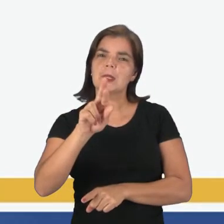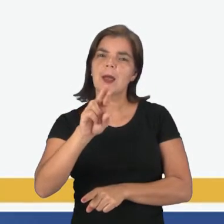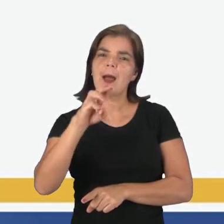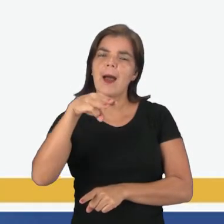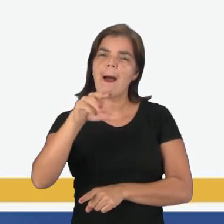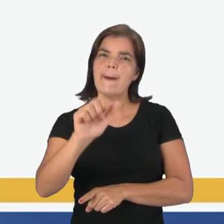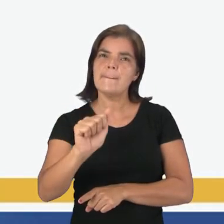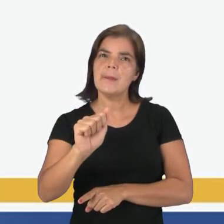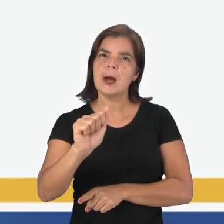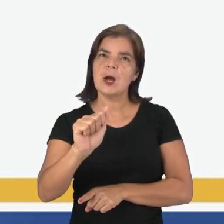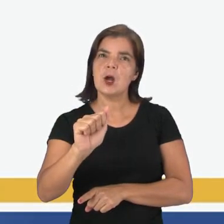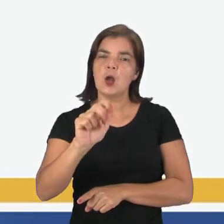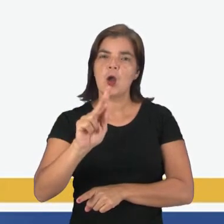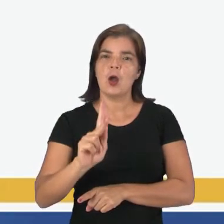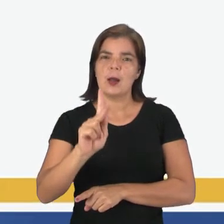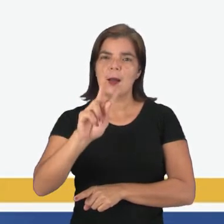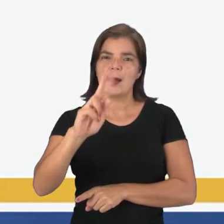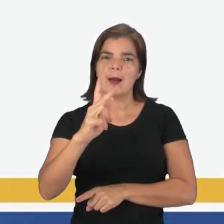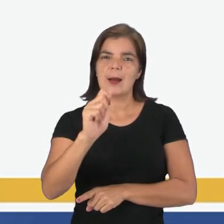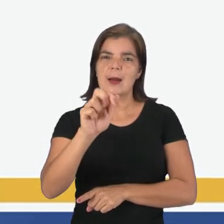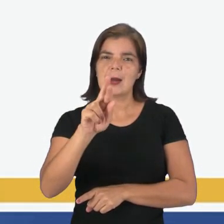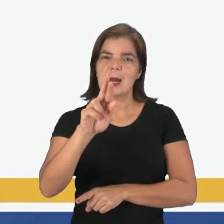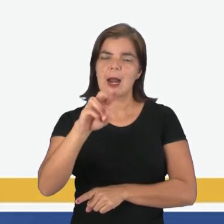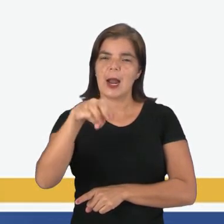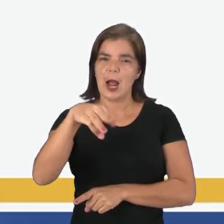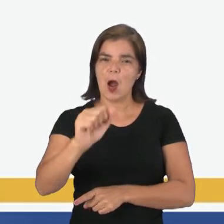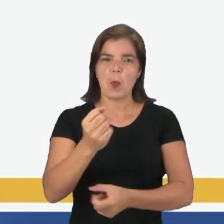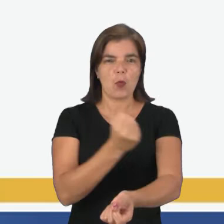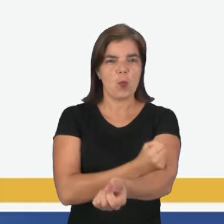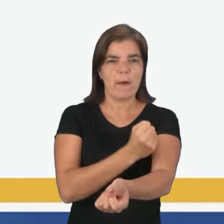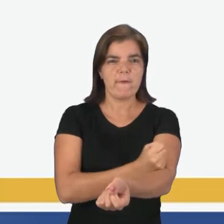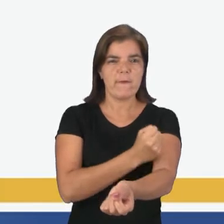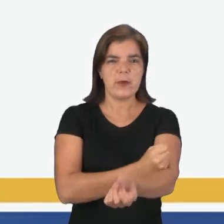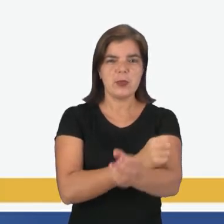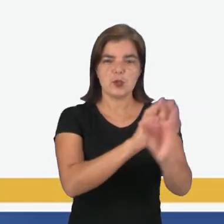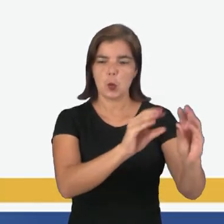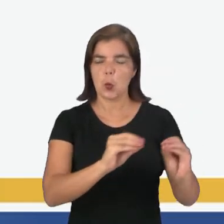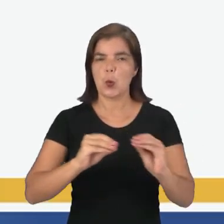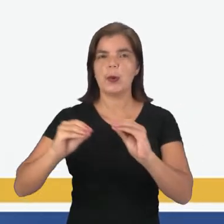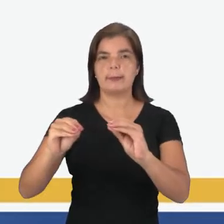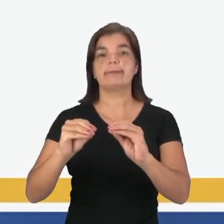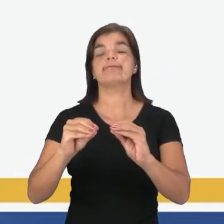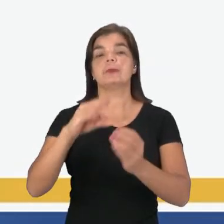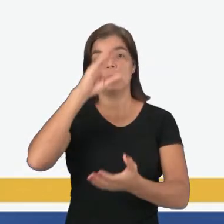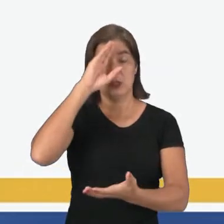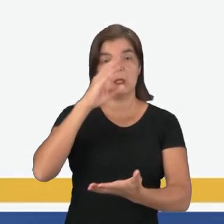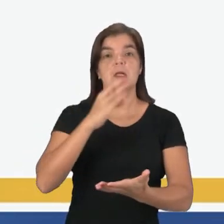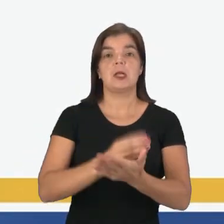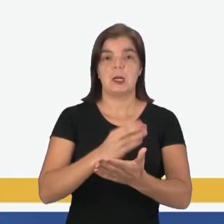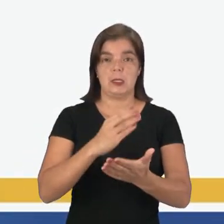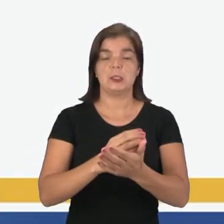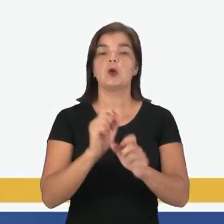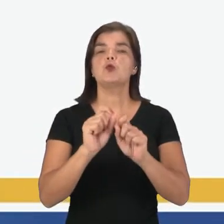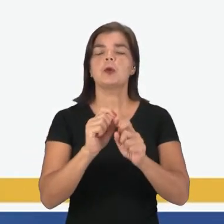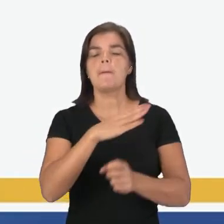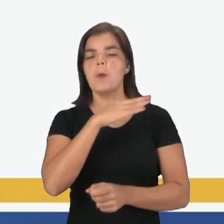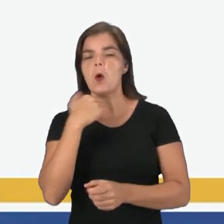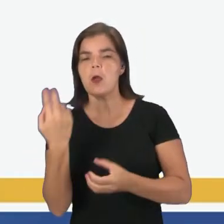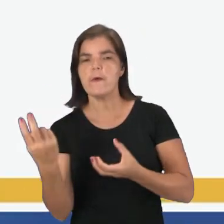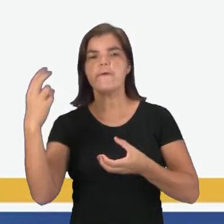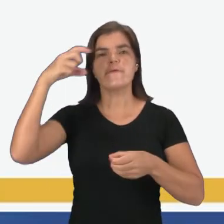virtudes, e o Karma, que são os vícios que a gente carrega de uma vida para outra. Os hinduístas acreditam